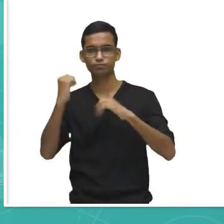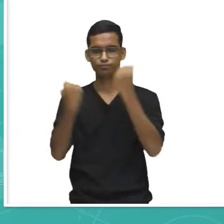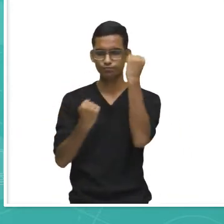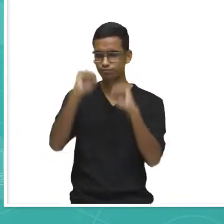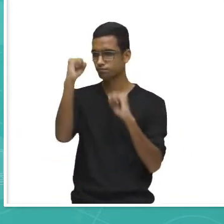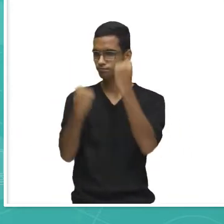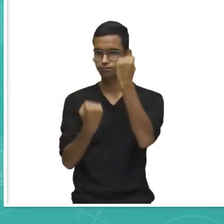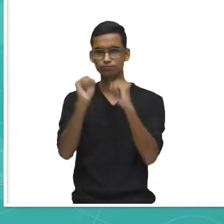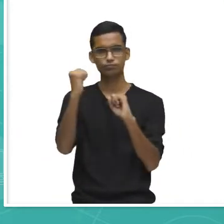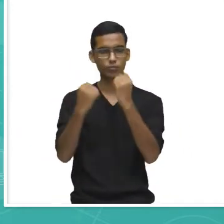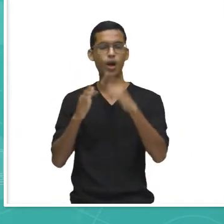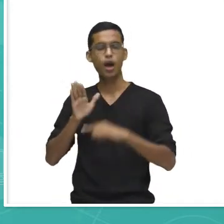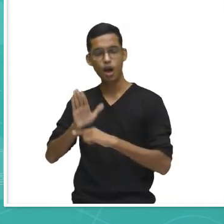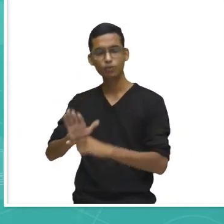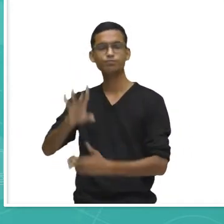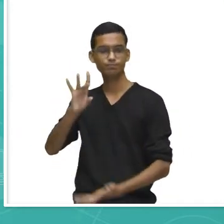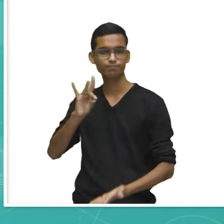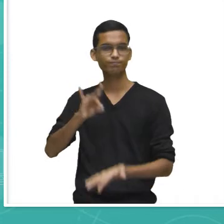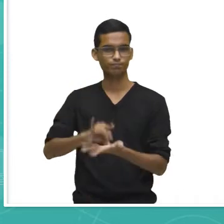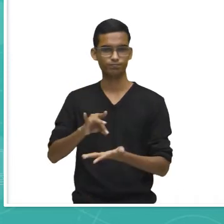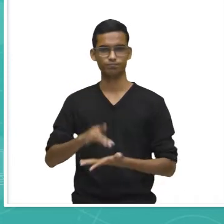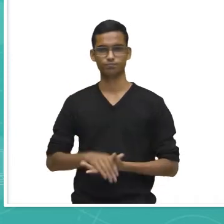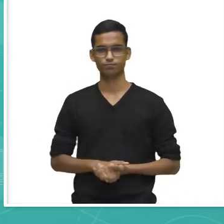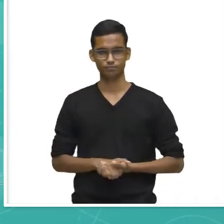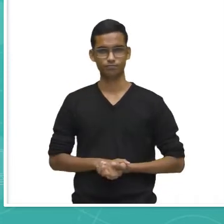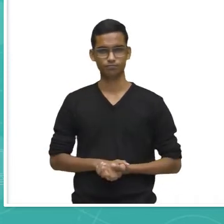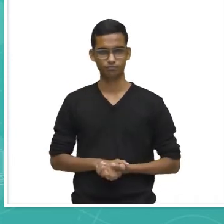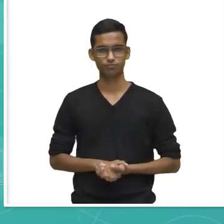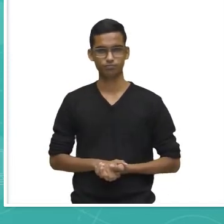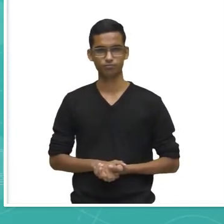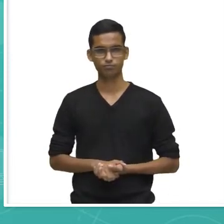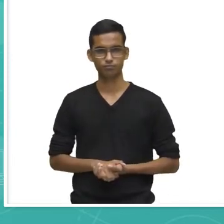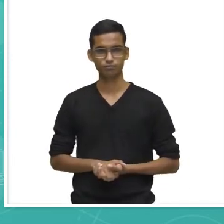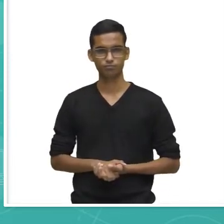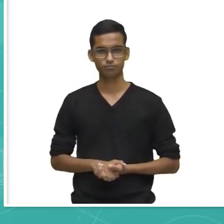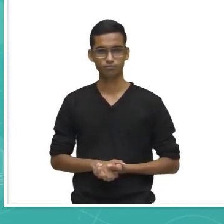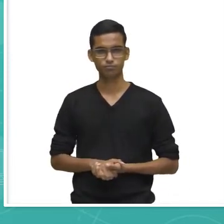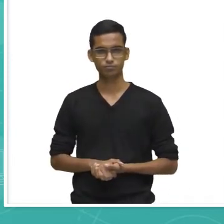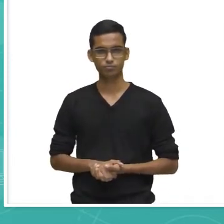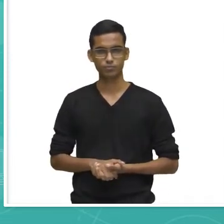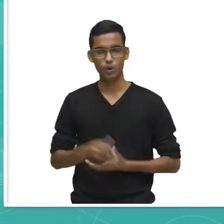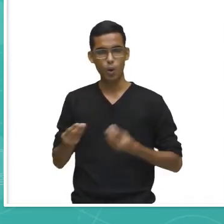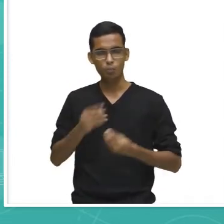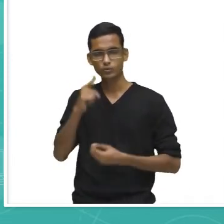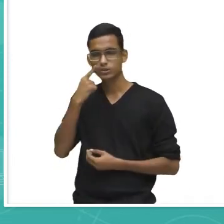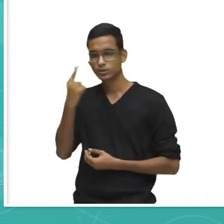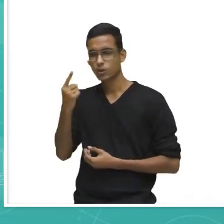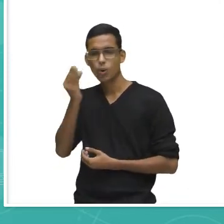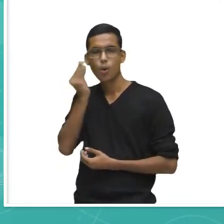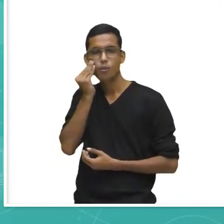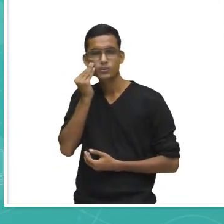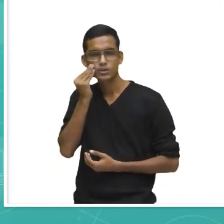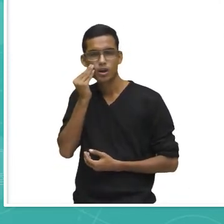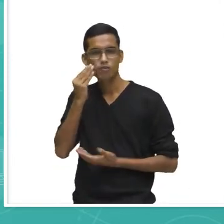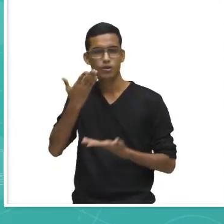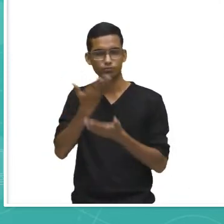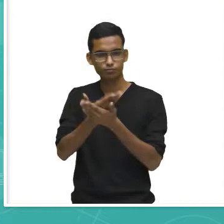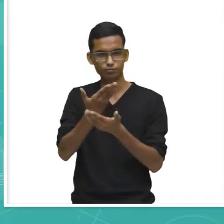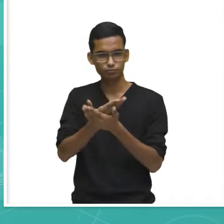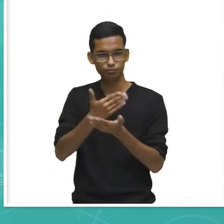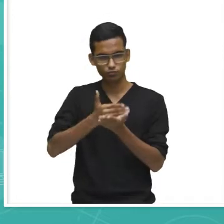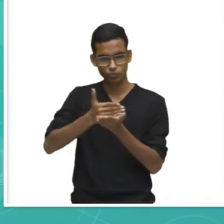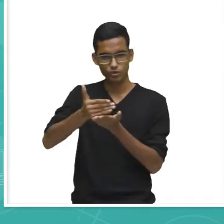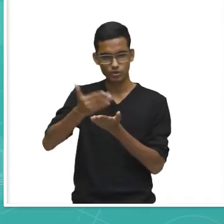ginástica é super importante, principalmente lá para quem vocês viram no início da aula, que são os estivadores, até porque eles trabalham com